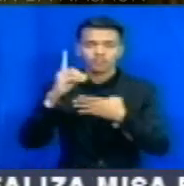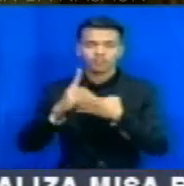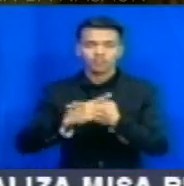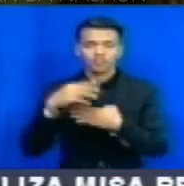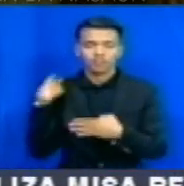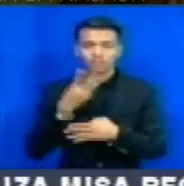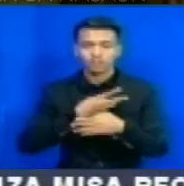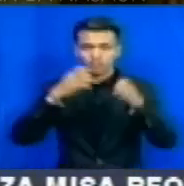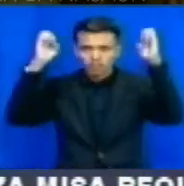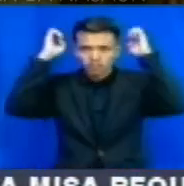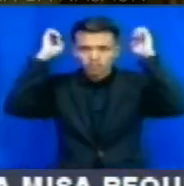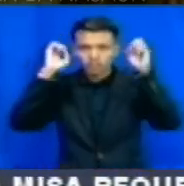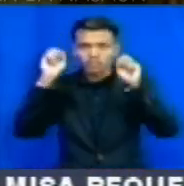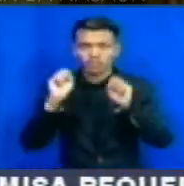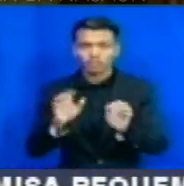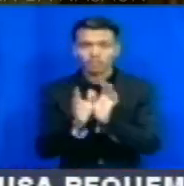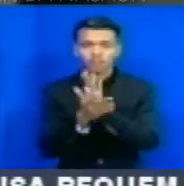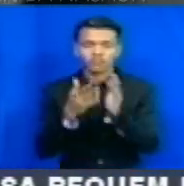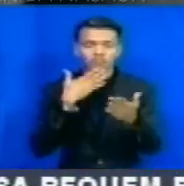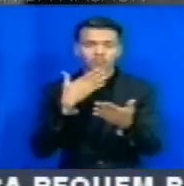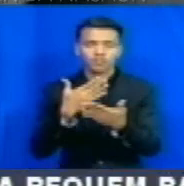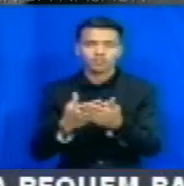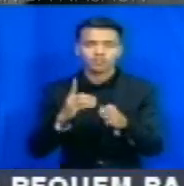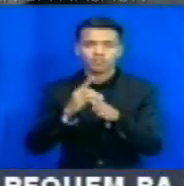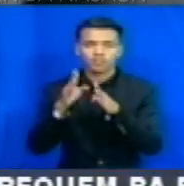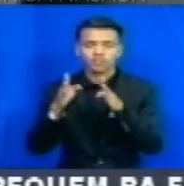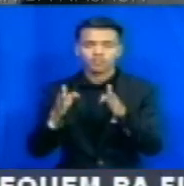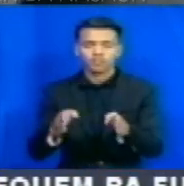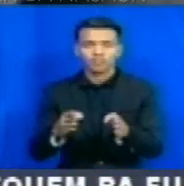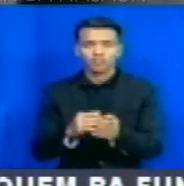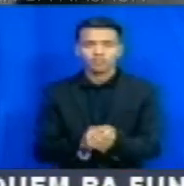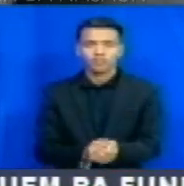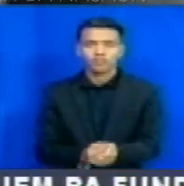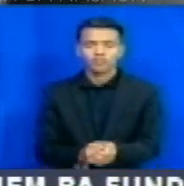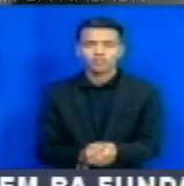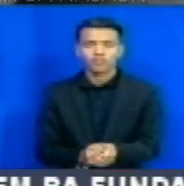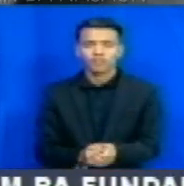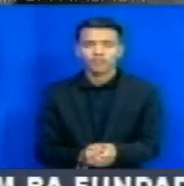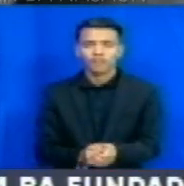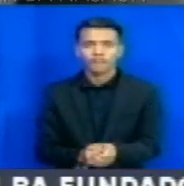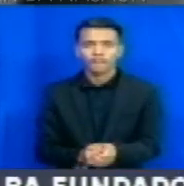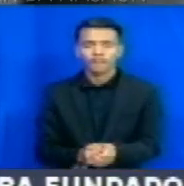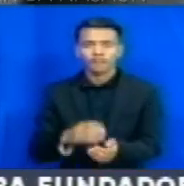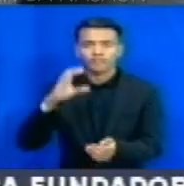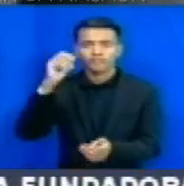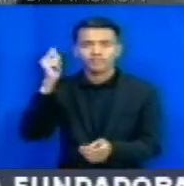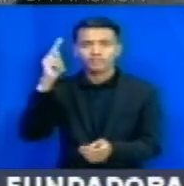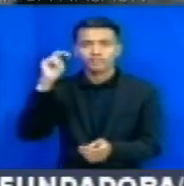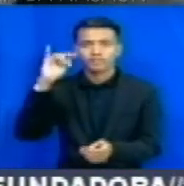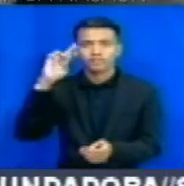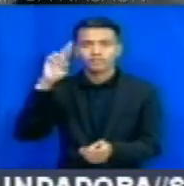e educação, né? Bele, sai dia, sai qualidade. Diretor Cessante Ensino Básico Central Waibua, Casmiro Guterres,